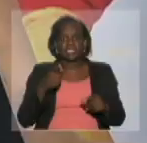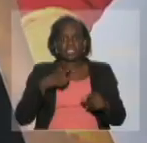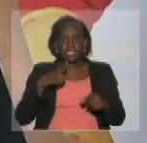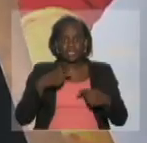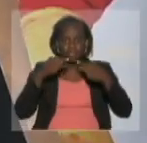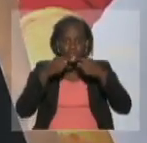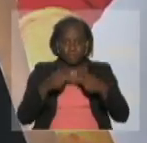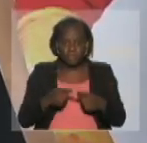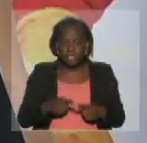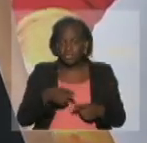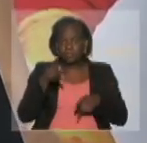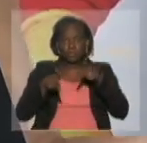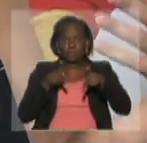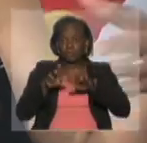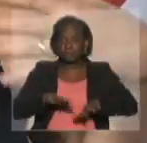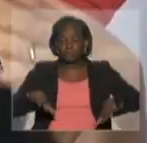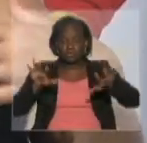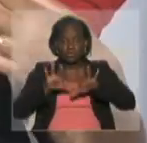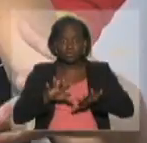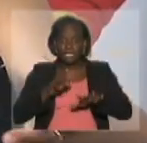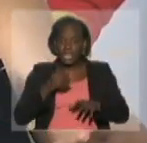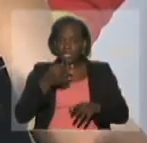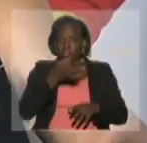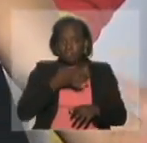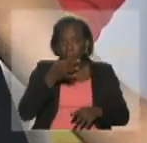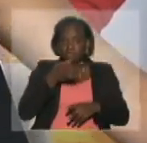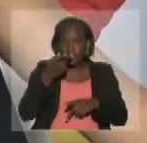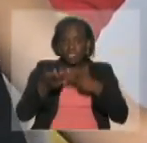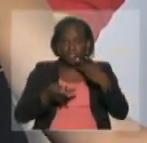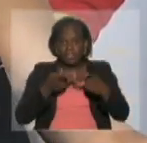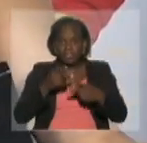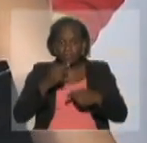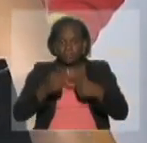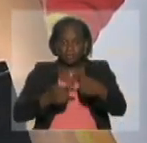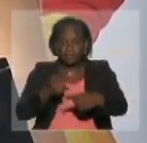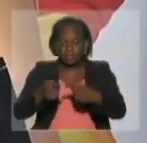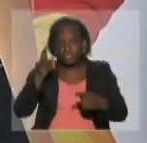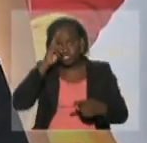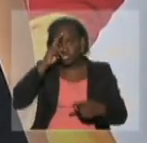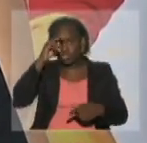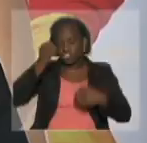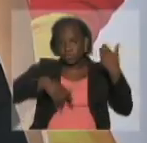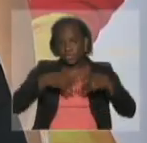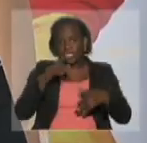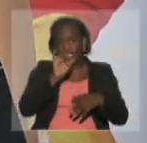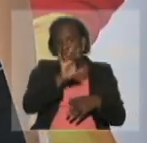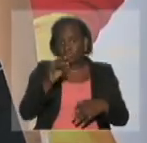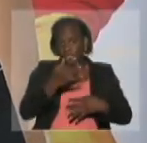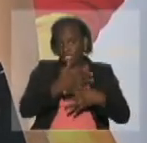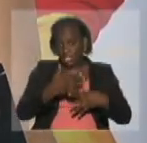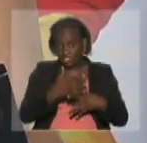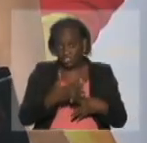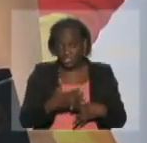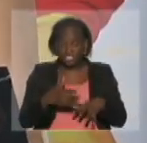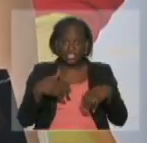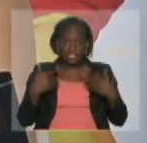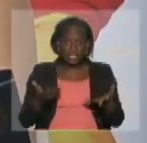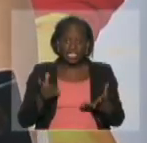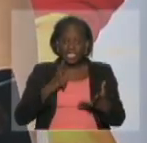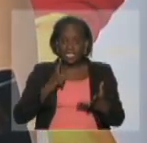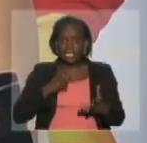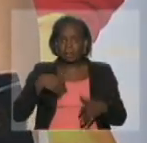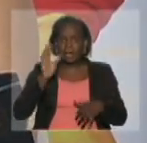falas que vieram do povo, que eles iam transmitindo oralmente para narrar os causos de cada cidade. Então, isso é o que tinha de